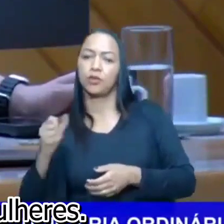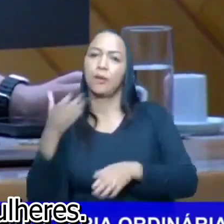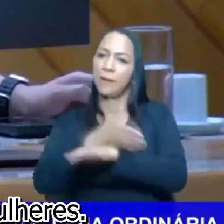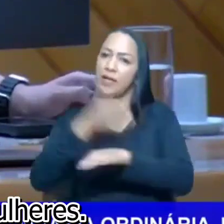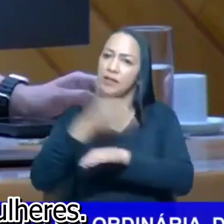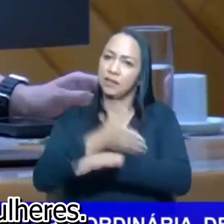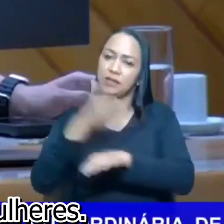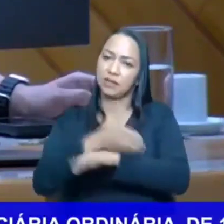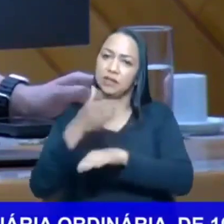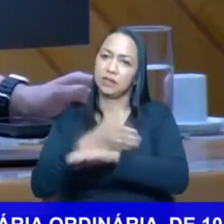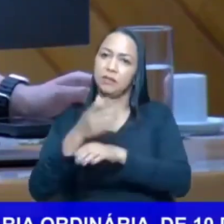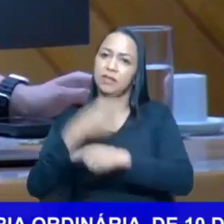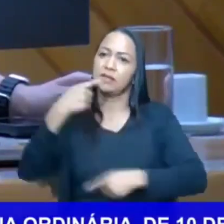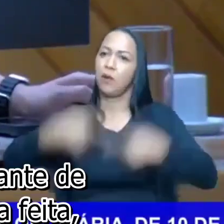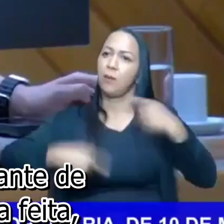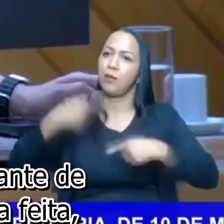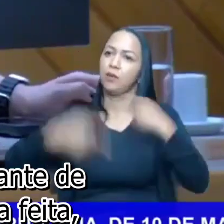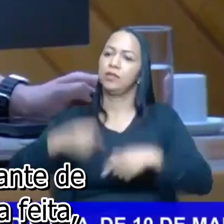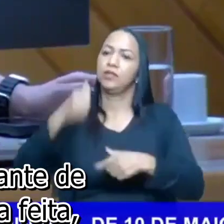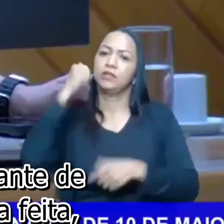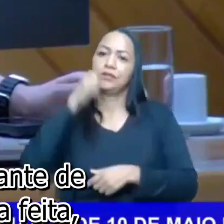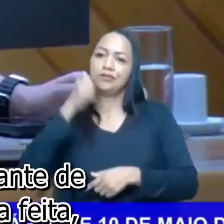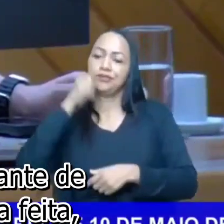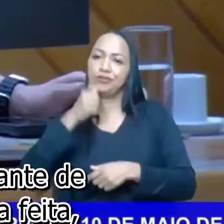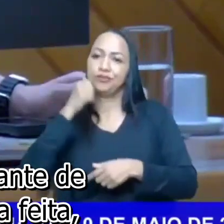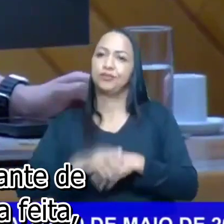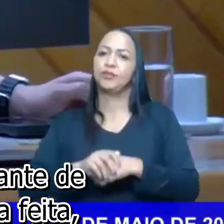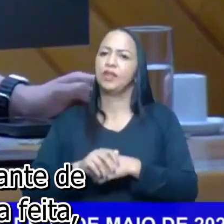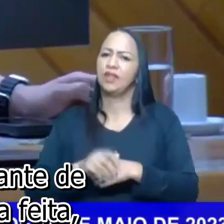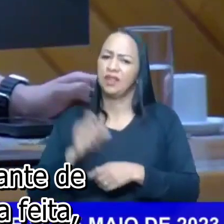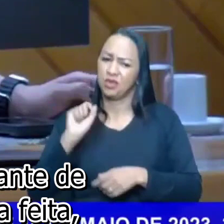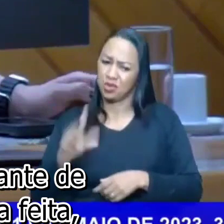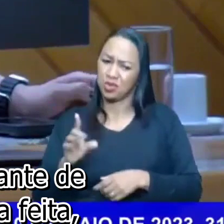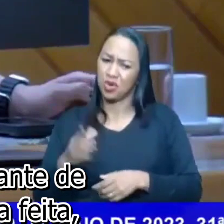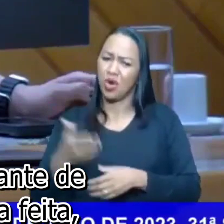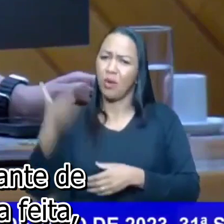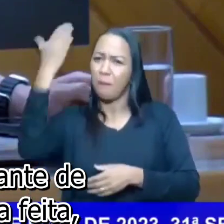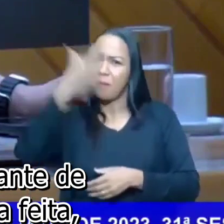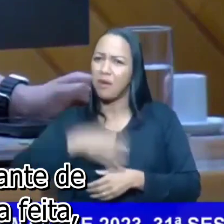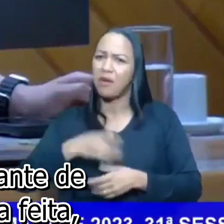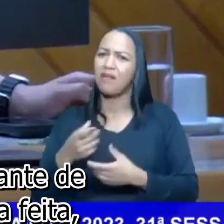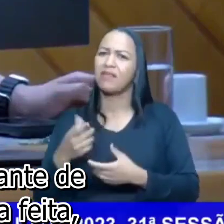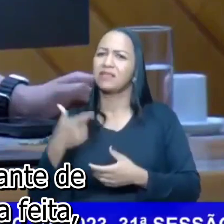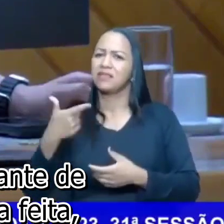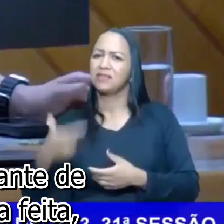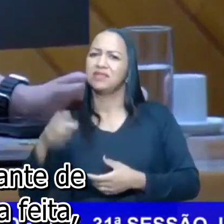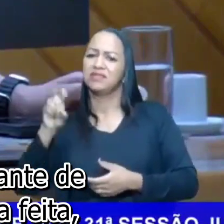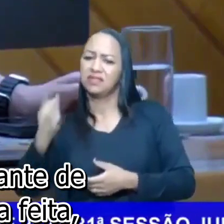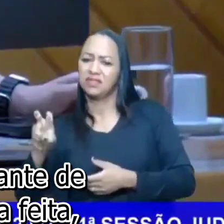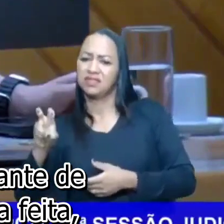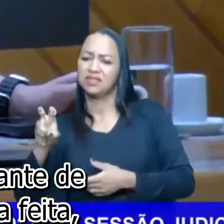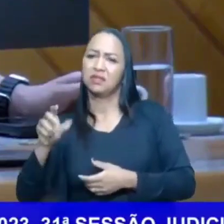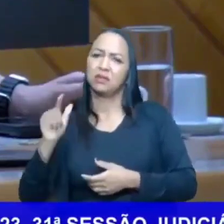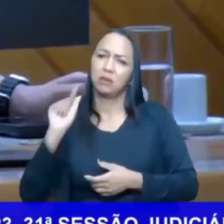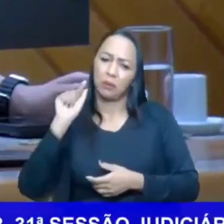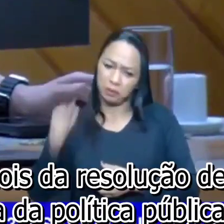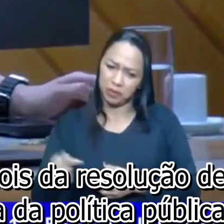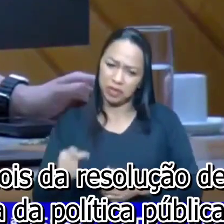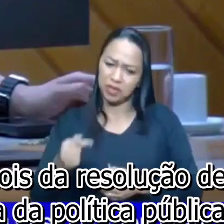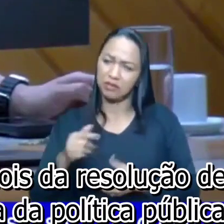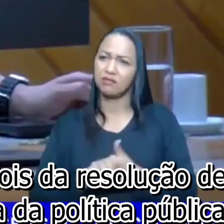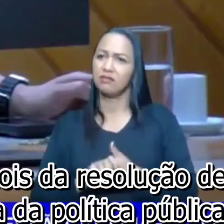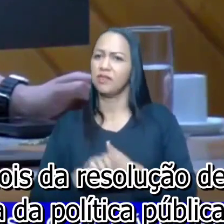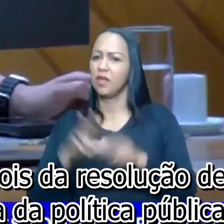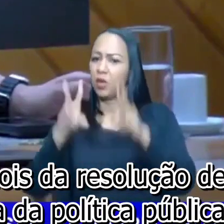de mulheres. Todavia, somente trouxe aos autos comprovante de despesas no total de R$ 25.000. Desta feita, para além de descumprir o